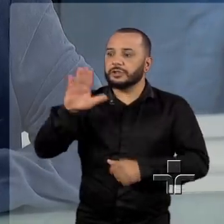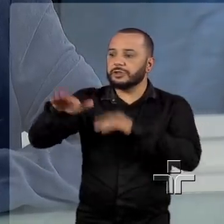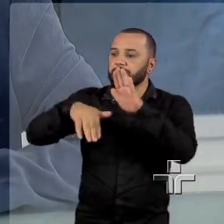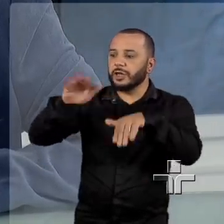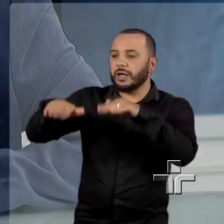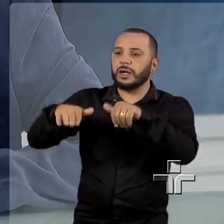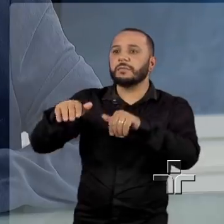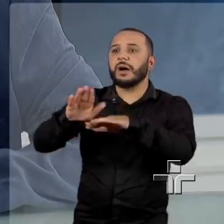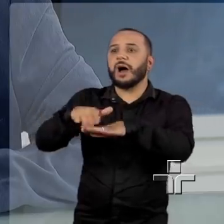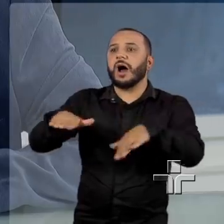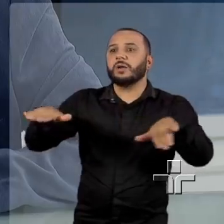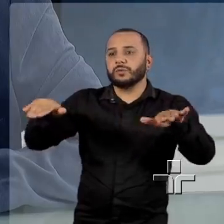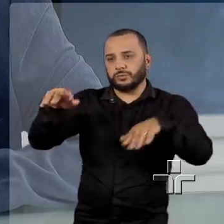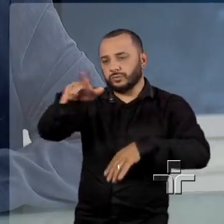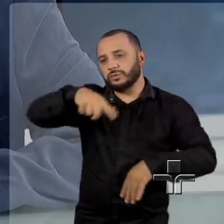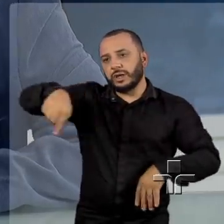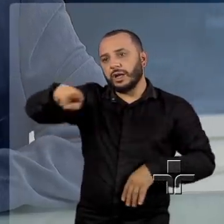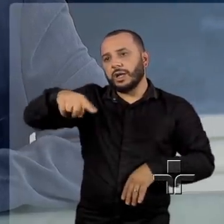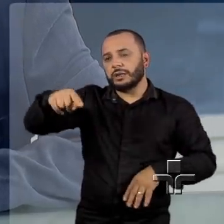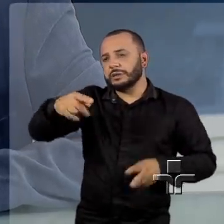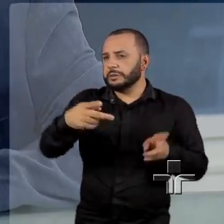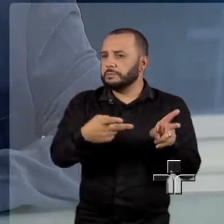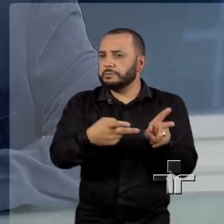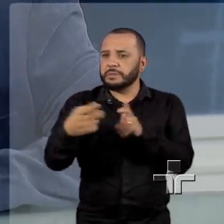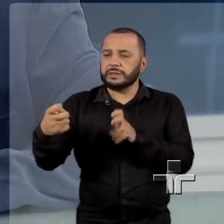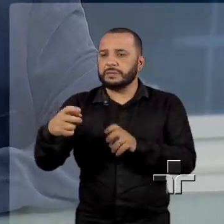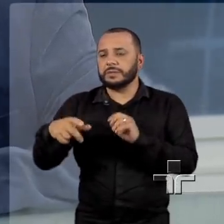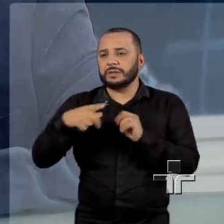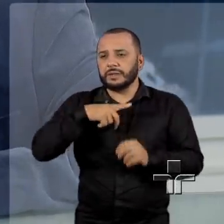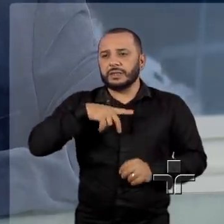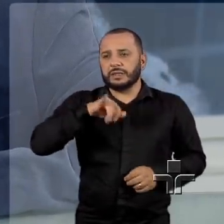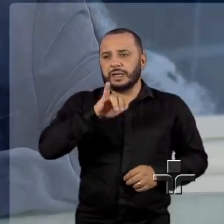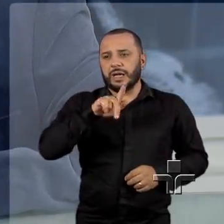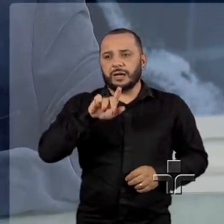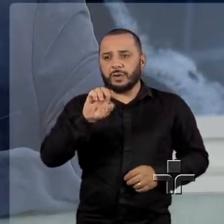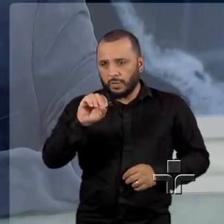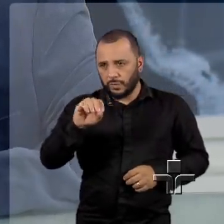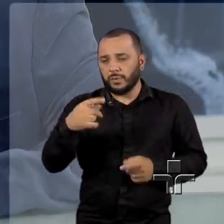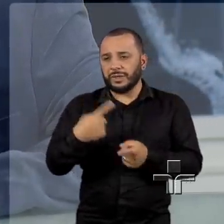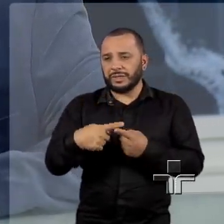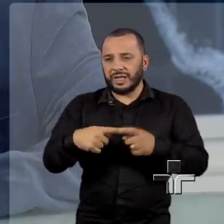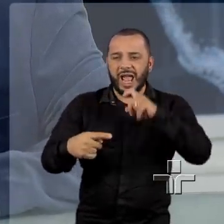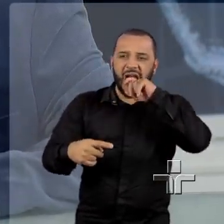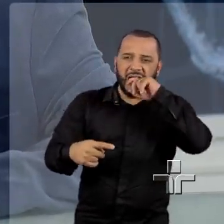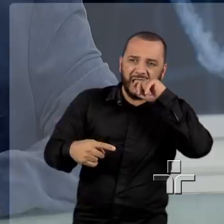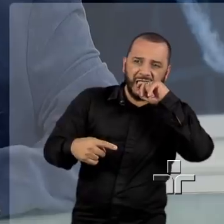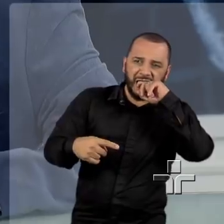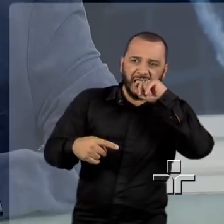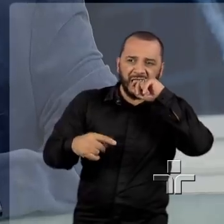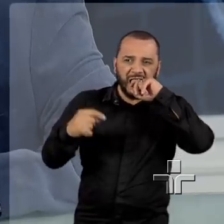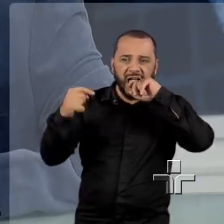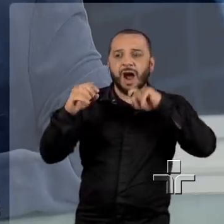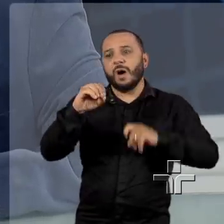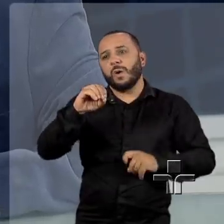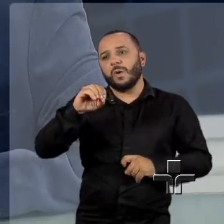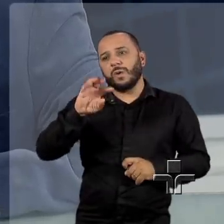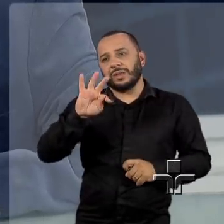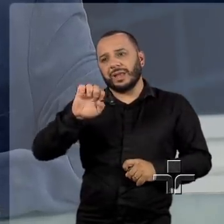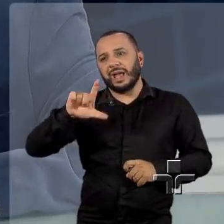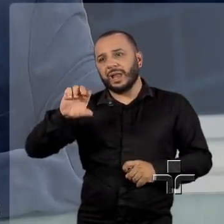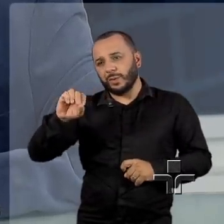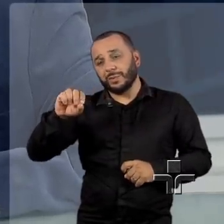a perceber que a questão do Iago é que ele morre de inveja do Otelo, porque o Otelo é muito melhor que